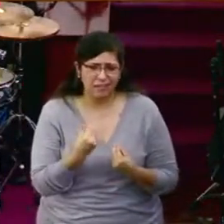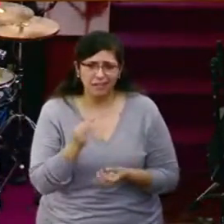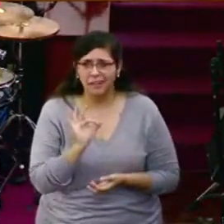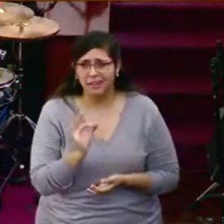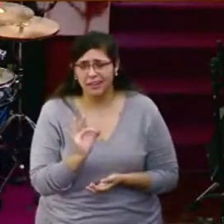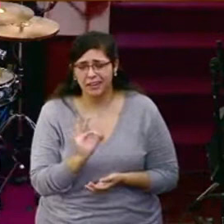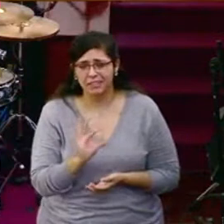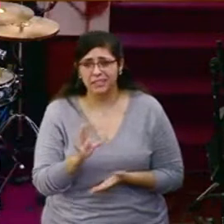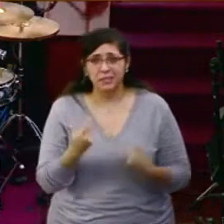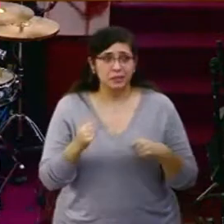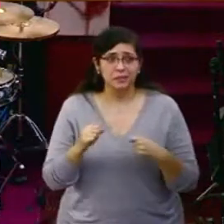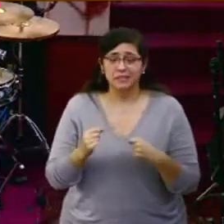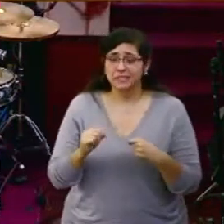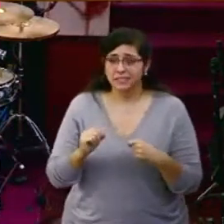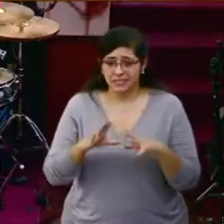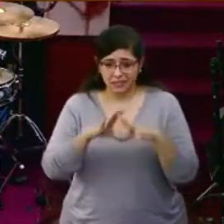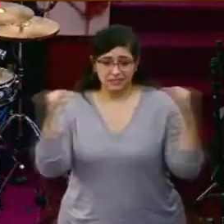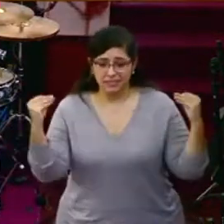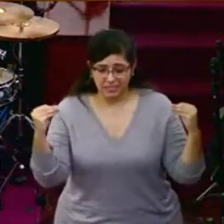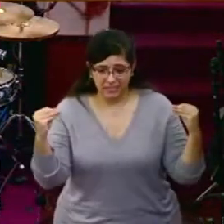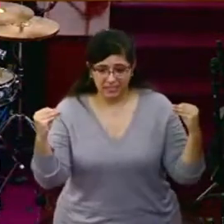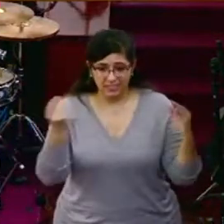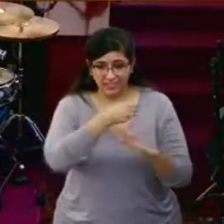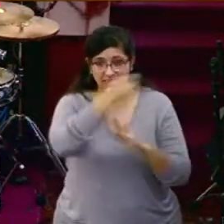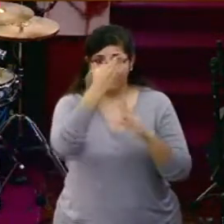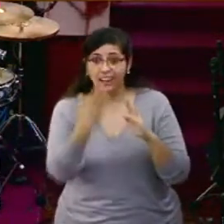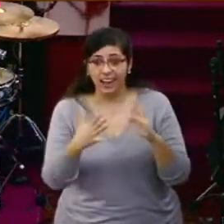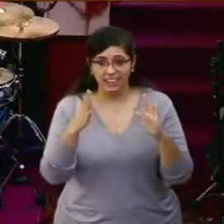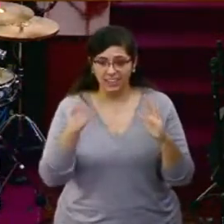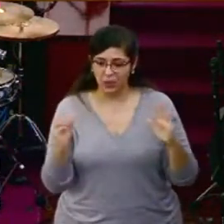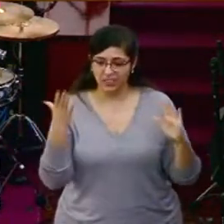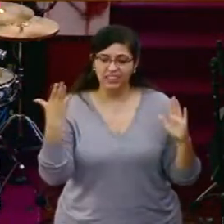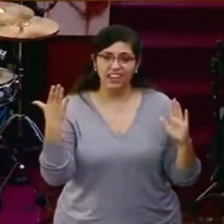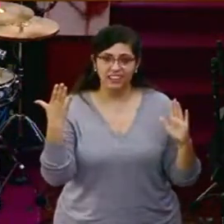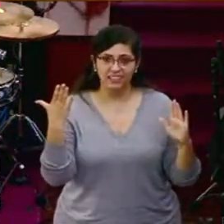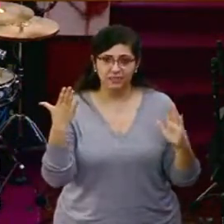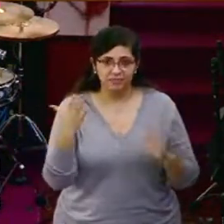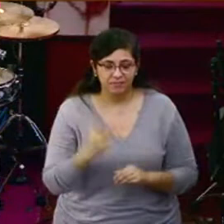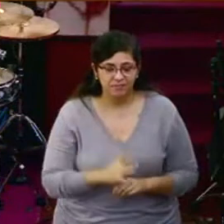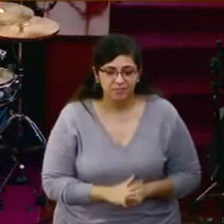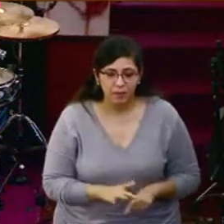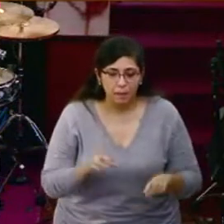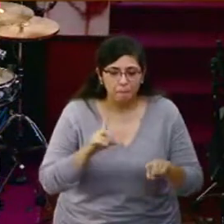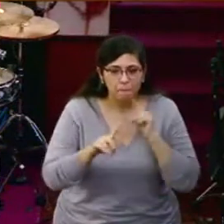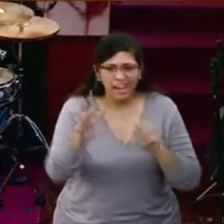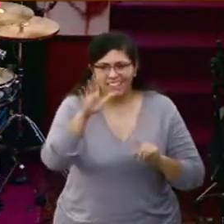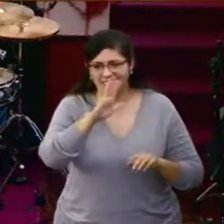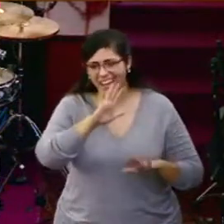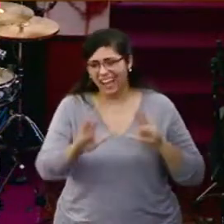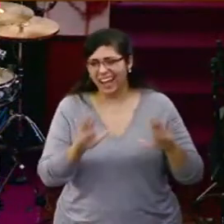do nada resolve os seus problemas outras pessoas não conseguem